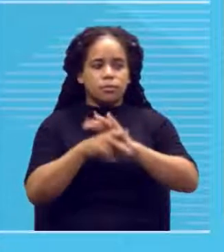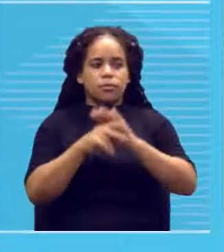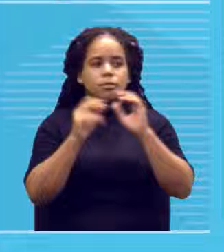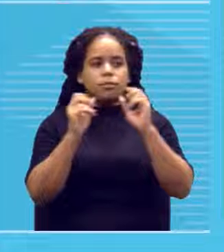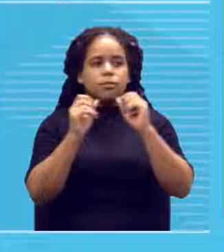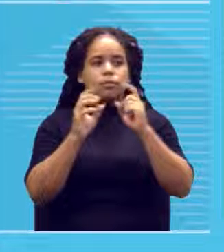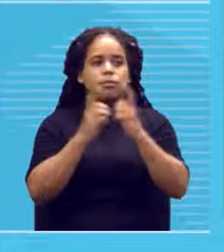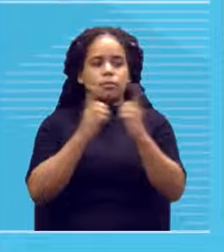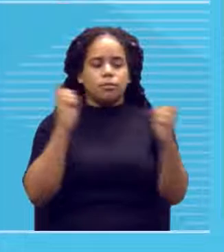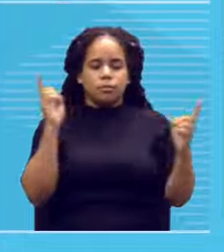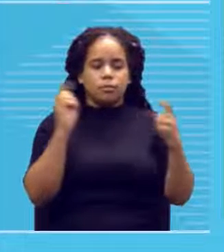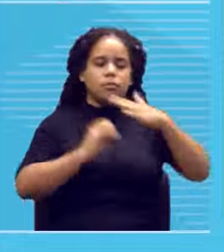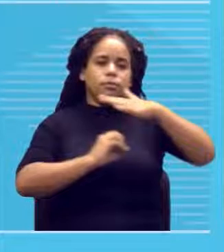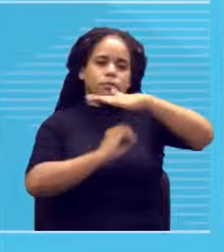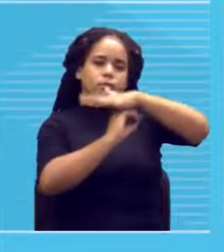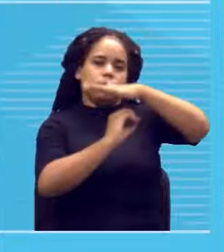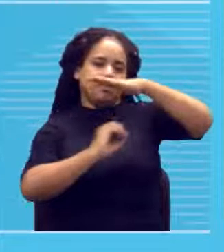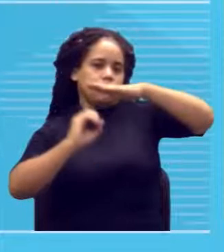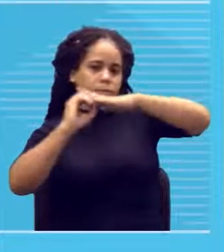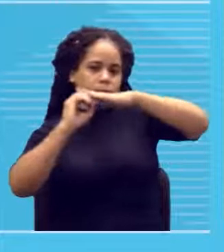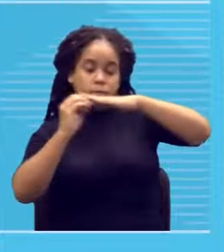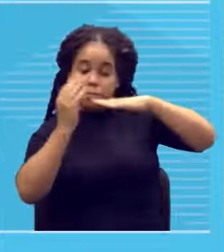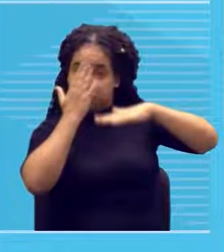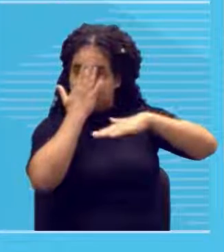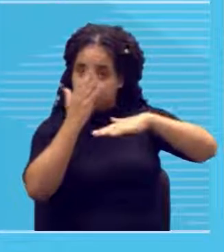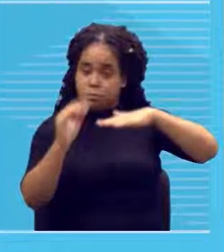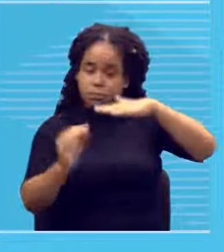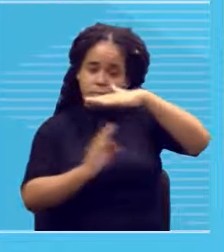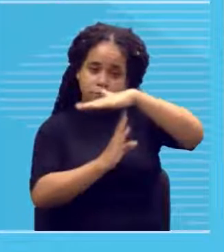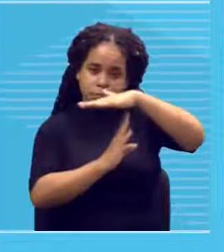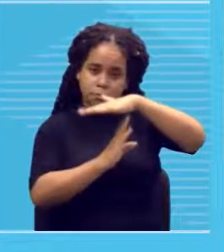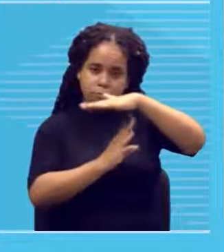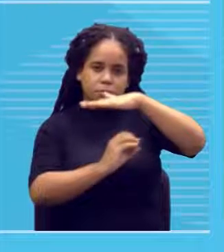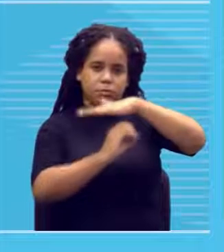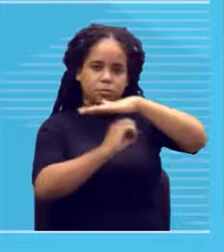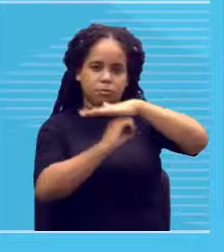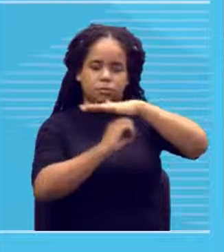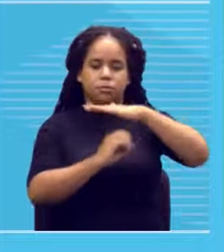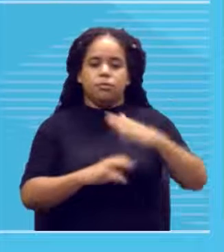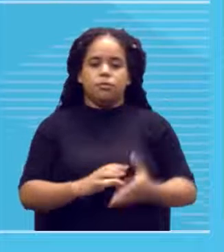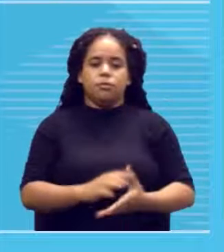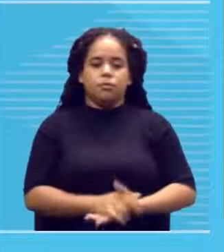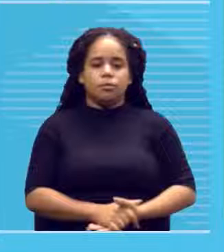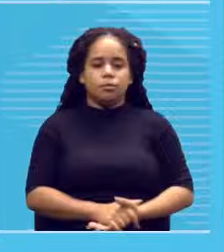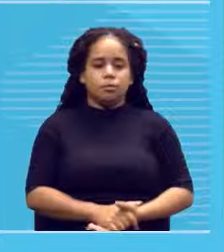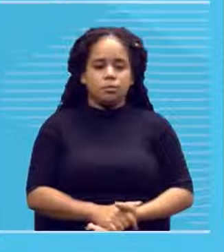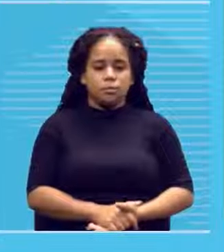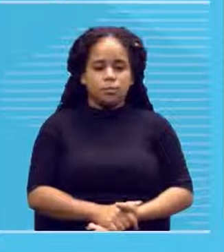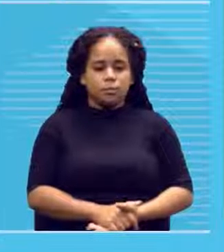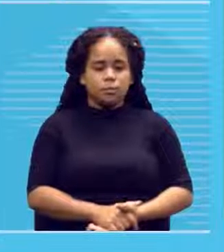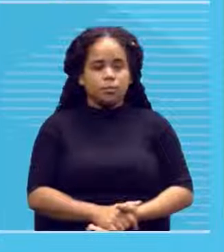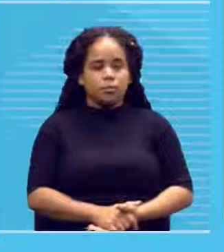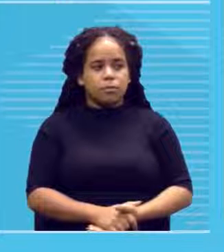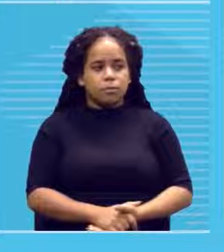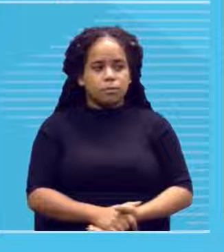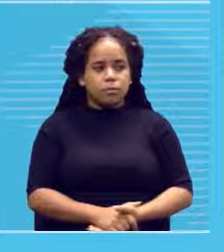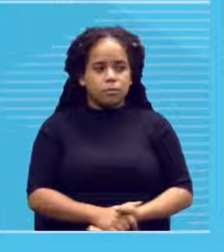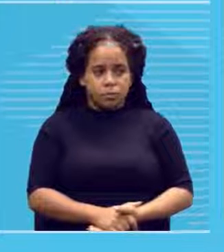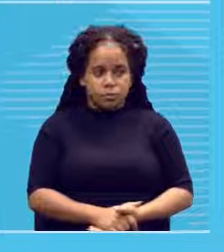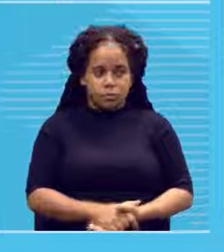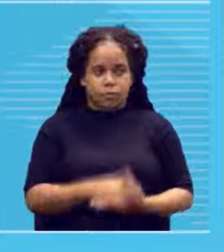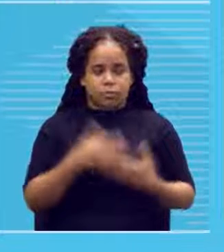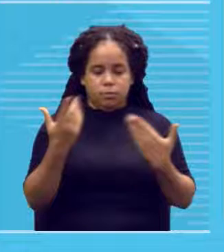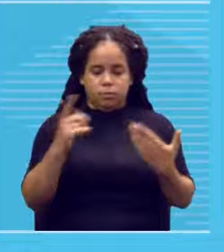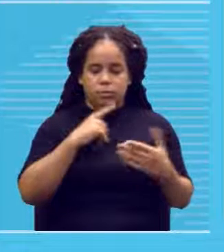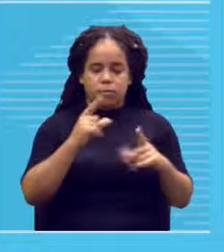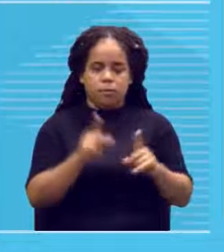entre o pneu traseiro e o dianteiro né e o outro aqui ó a